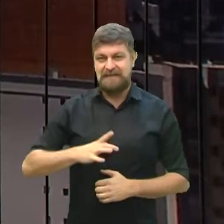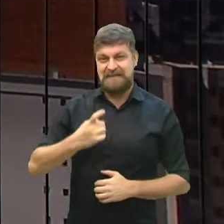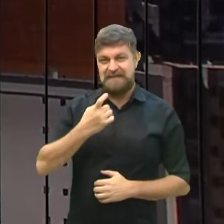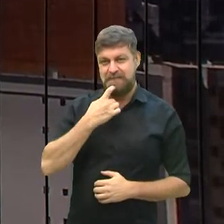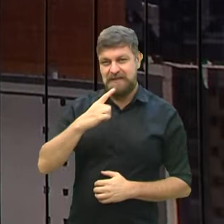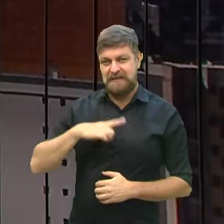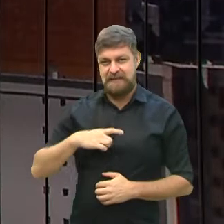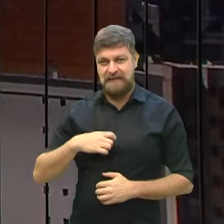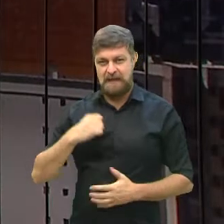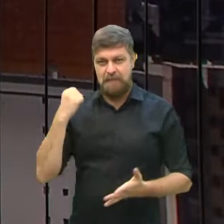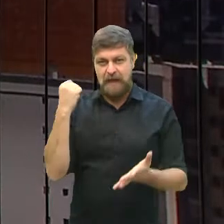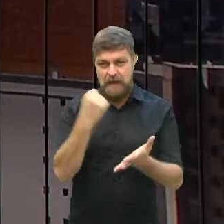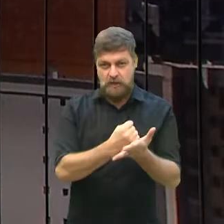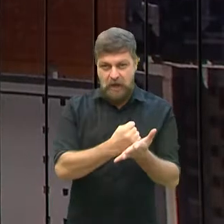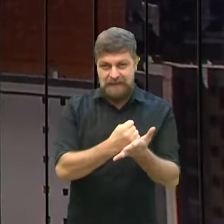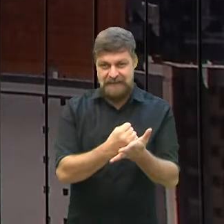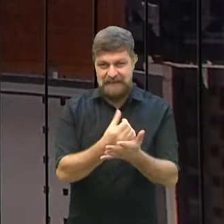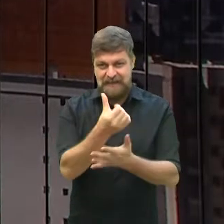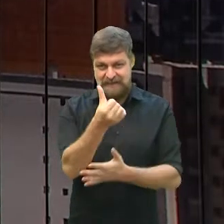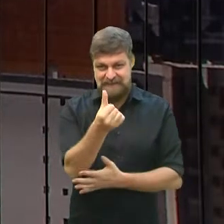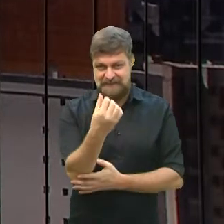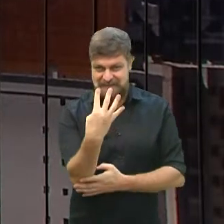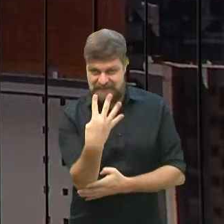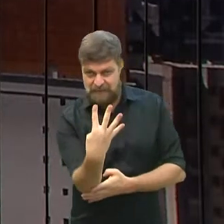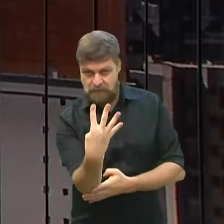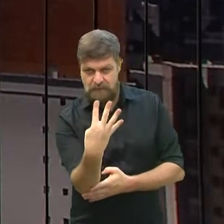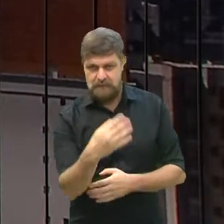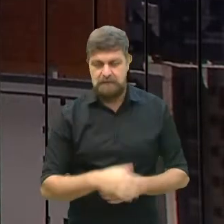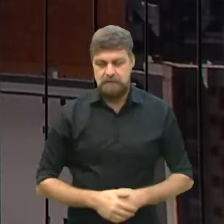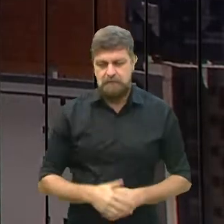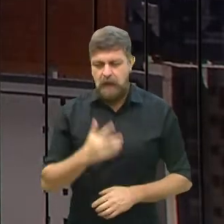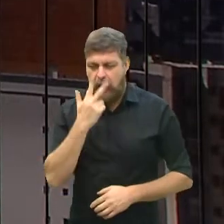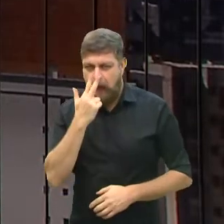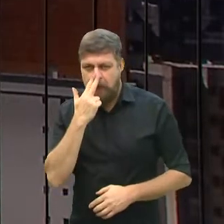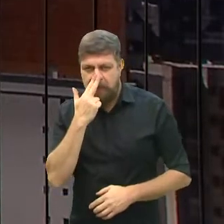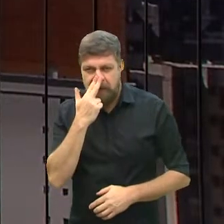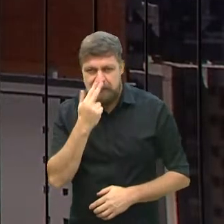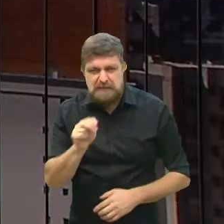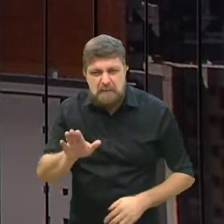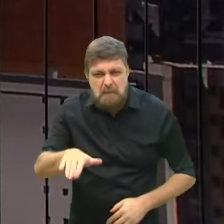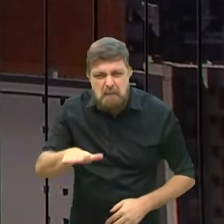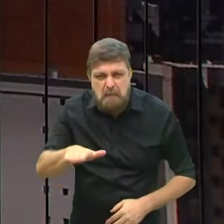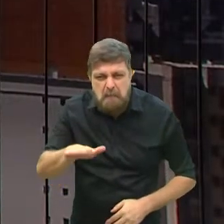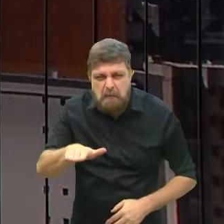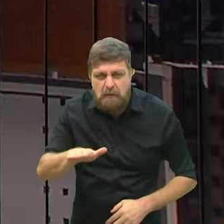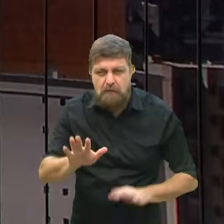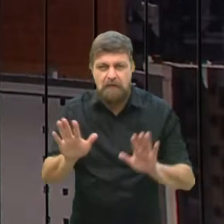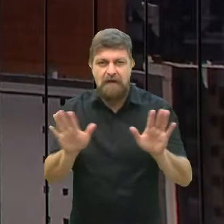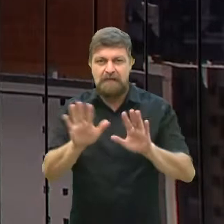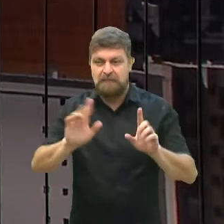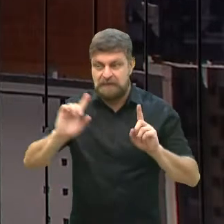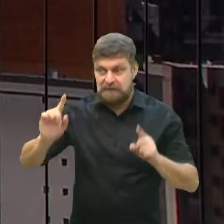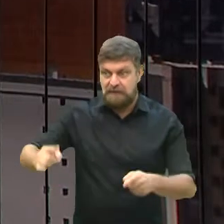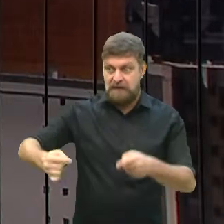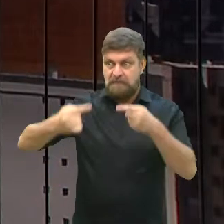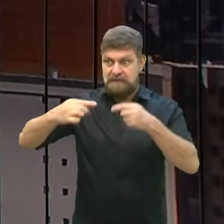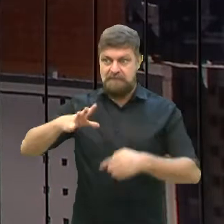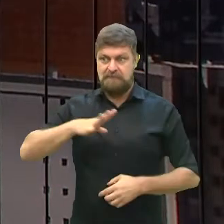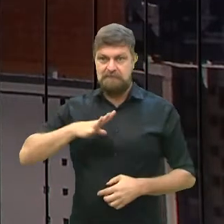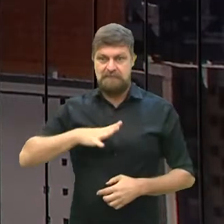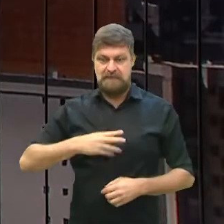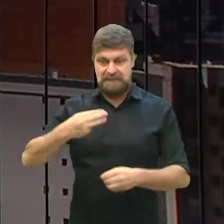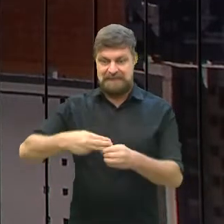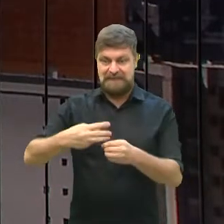tem uma nota 64. Ah, pode parecer baixa, né? Tem sempre aquela... Imagina o desafio de uma metrópole se